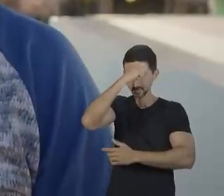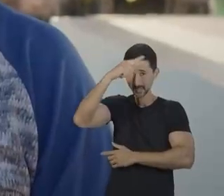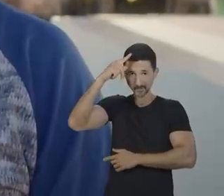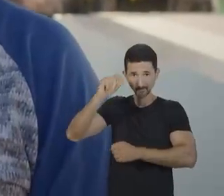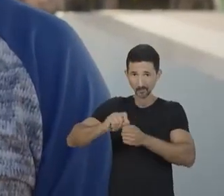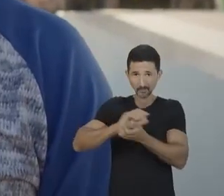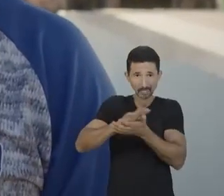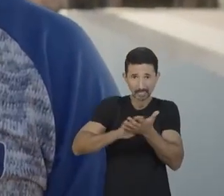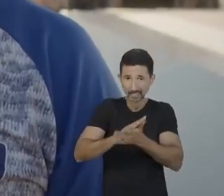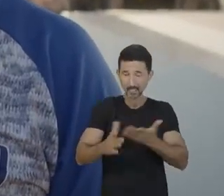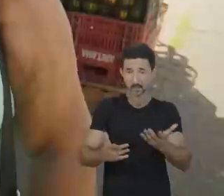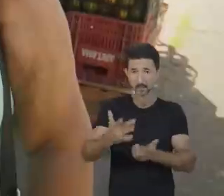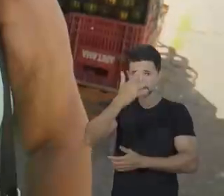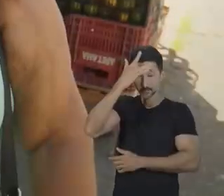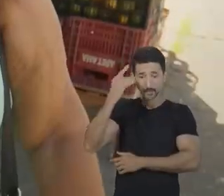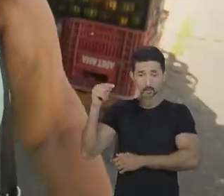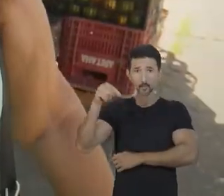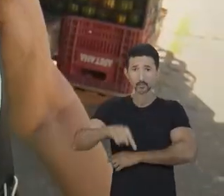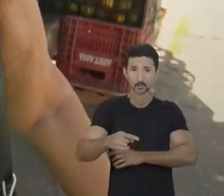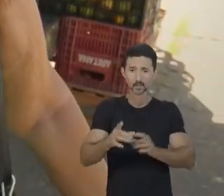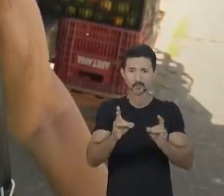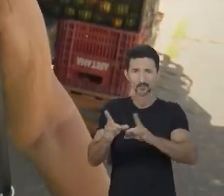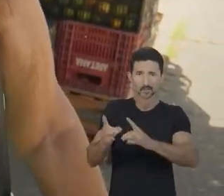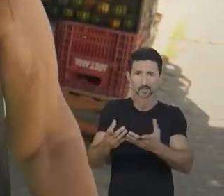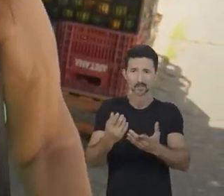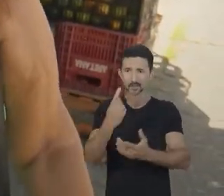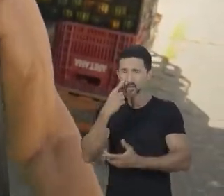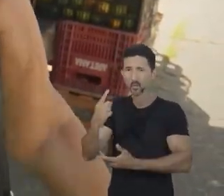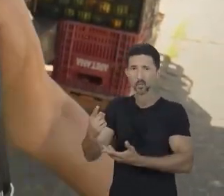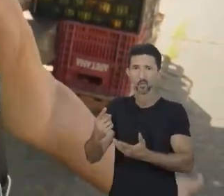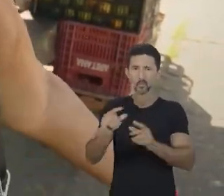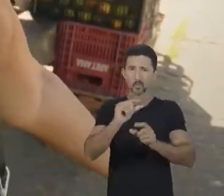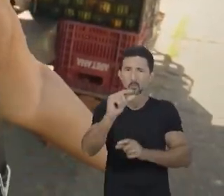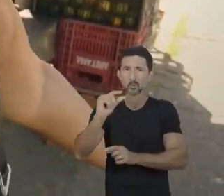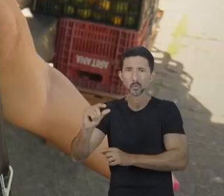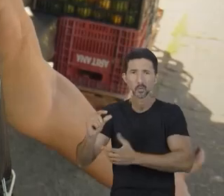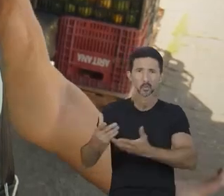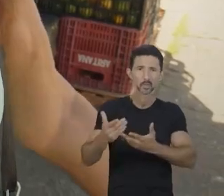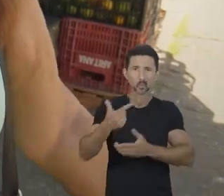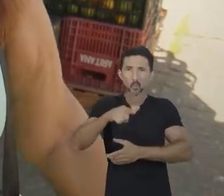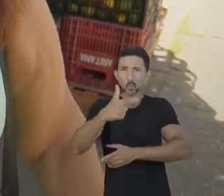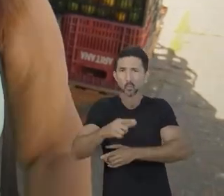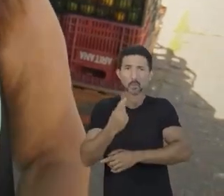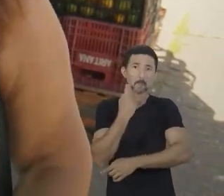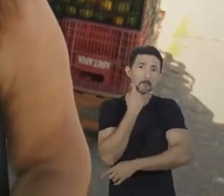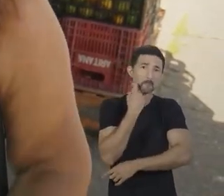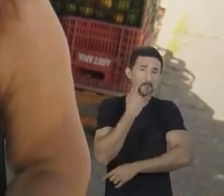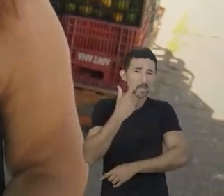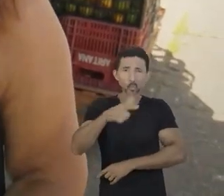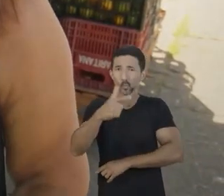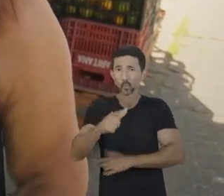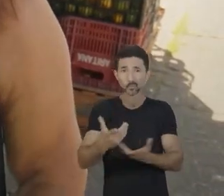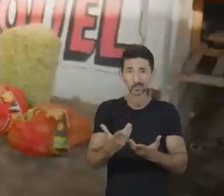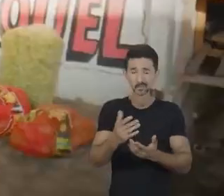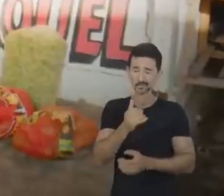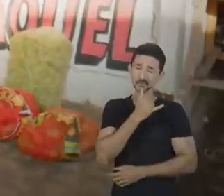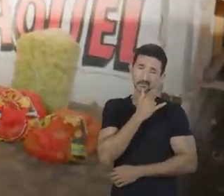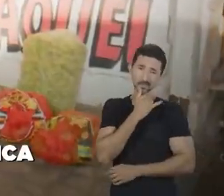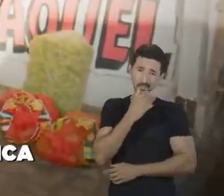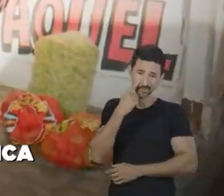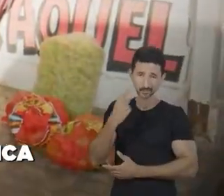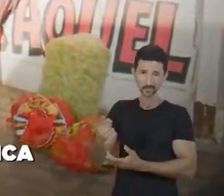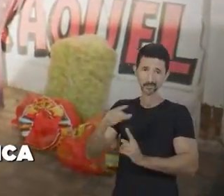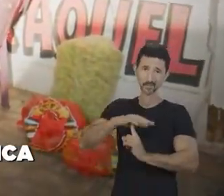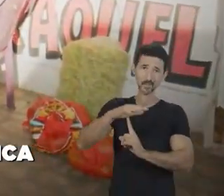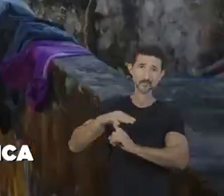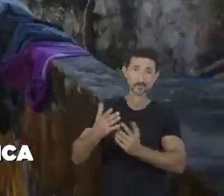A prefeitura não faz nada. As pessoas que vêm para vender, vê, olha, tudo um pouquinho, não tem um peixe. É